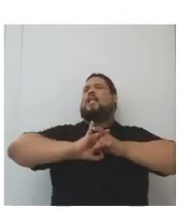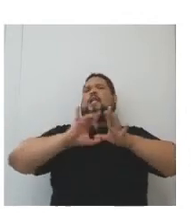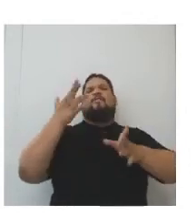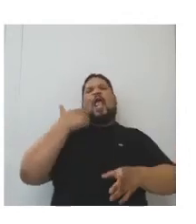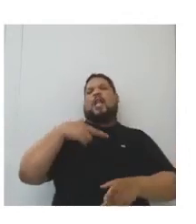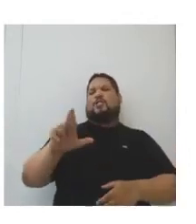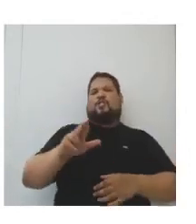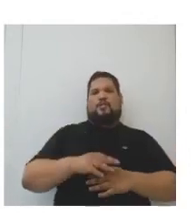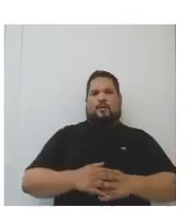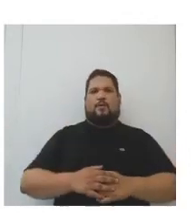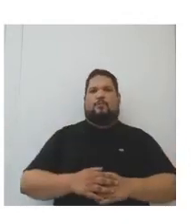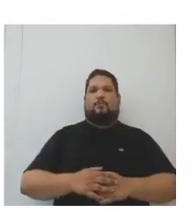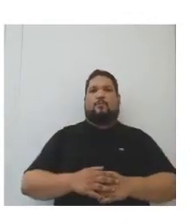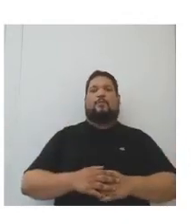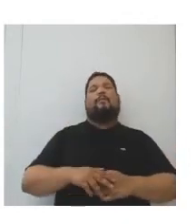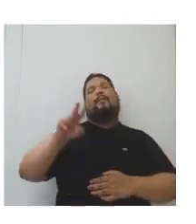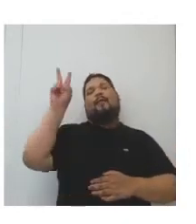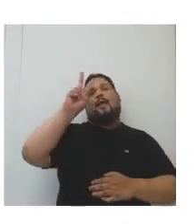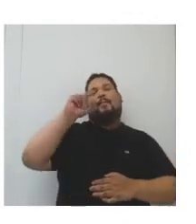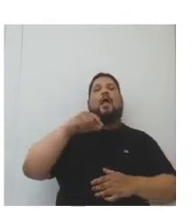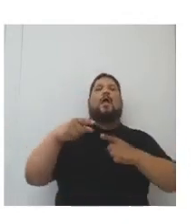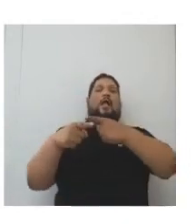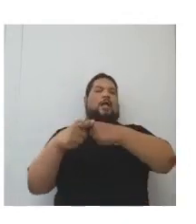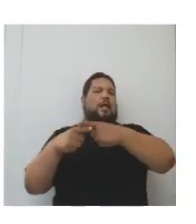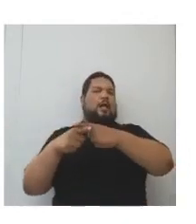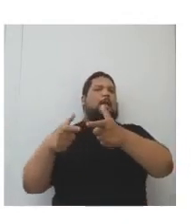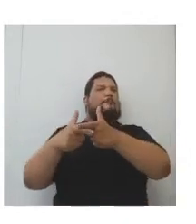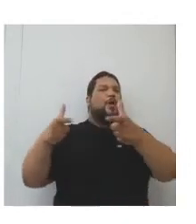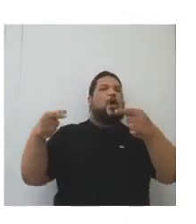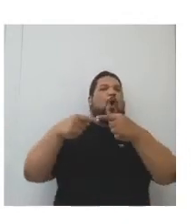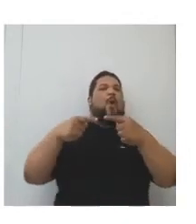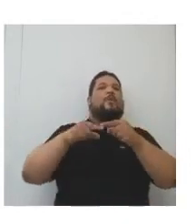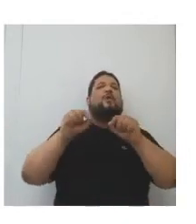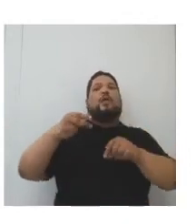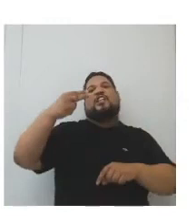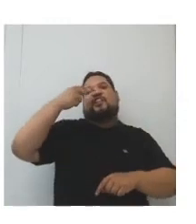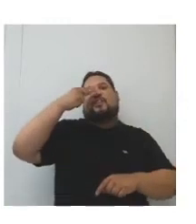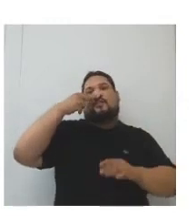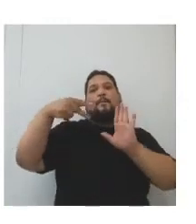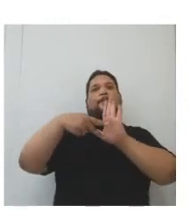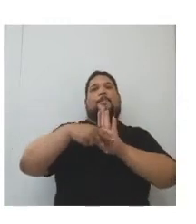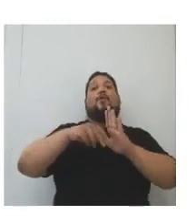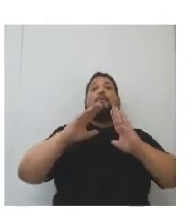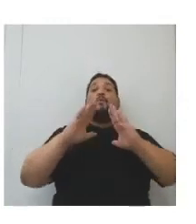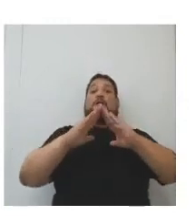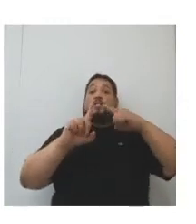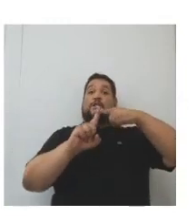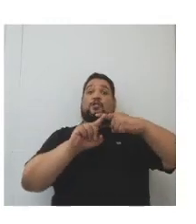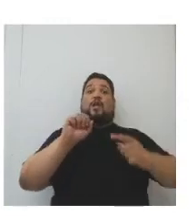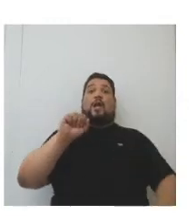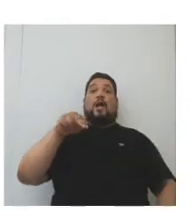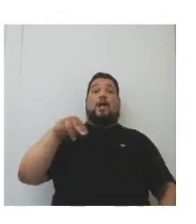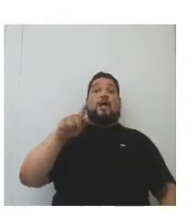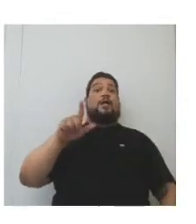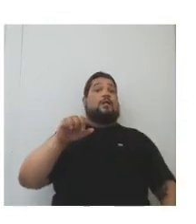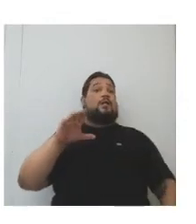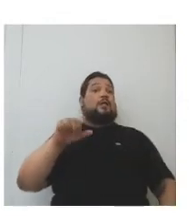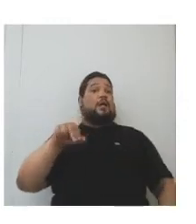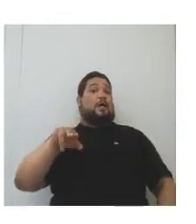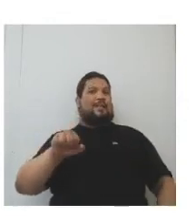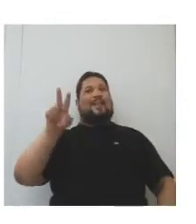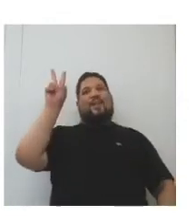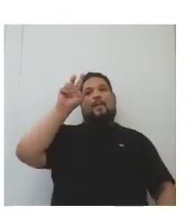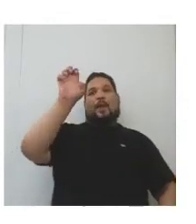precisa entender que muitos ingleses eram evangélicos, anglicanos. E na Europa, o que é que está rolando nesse período, pessoal,